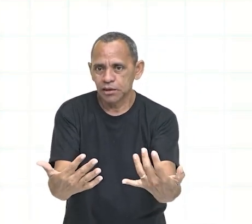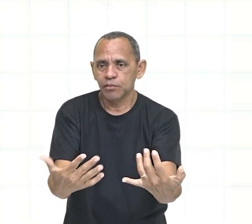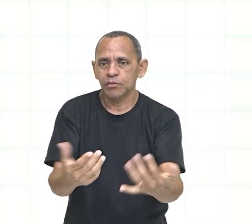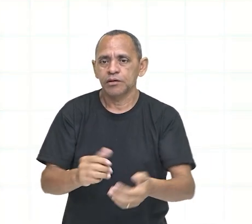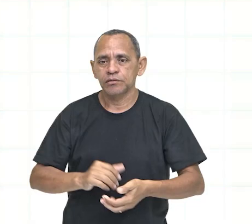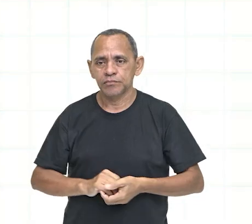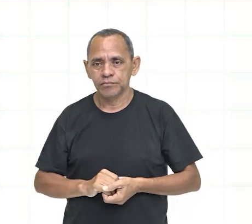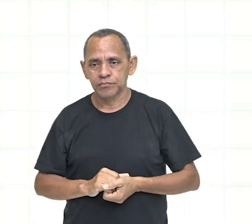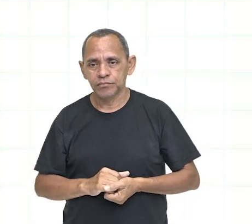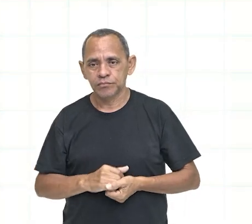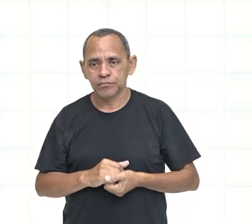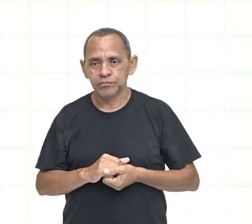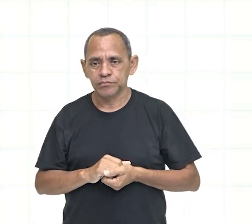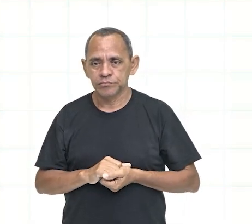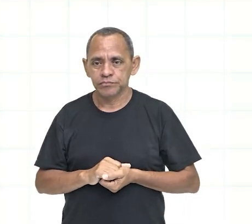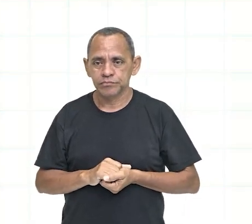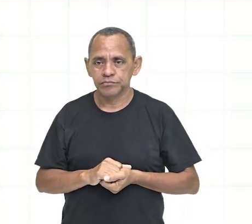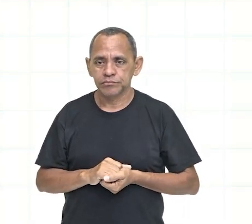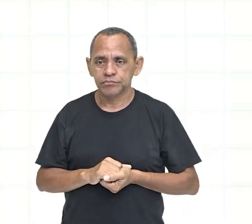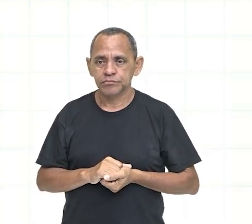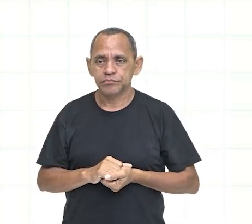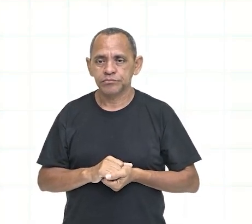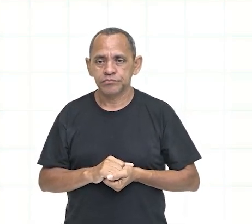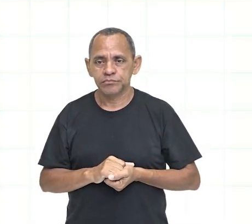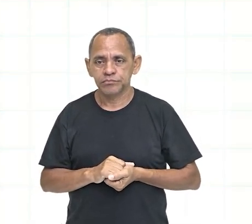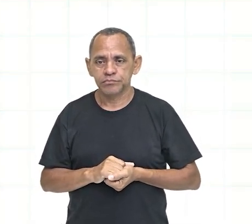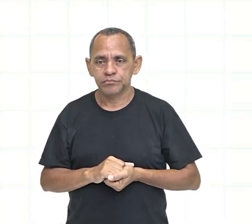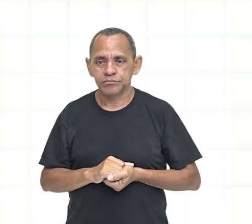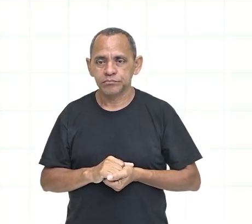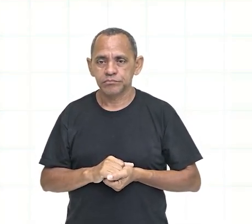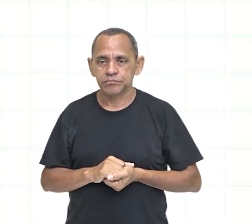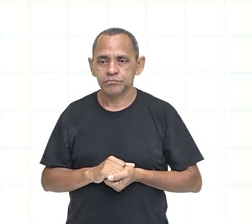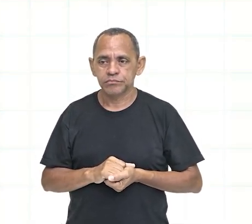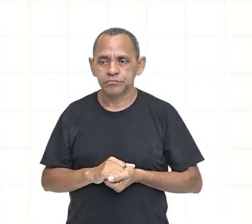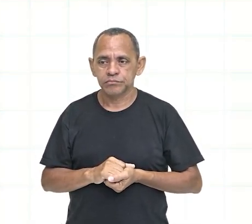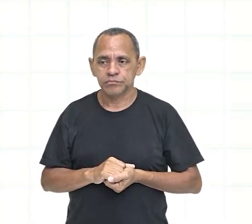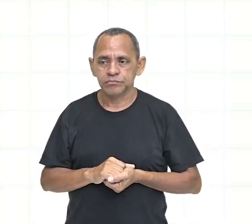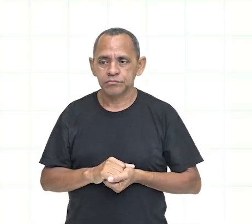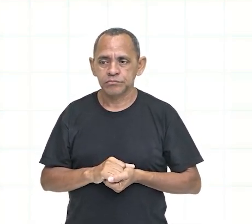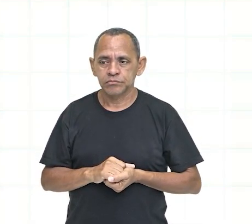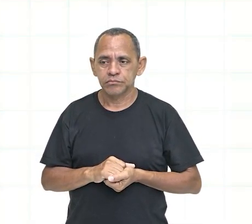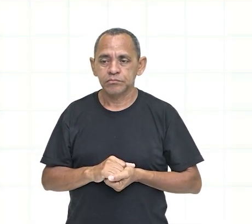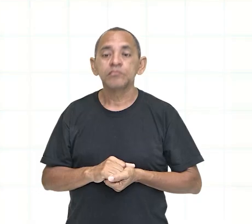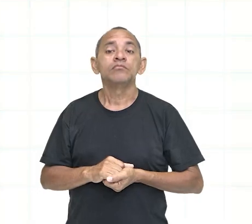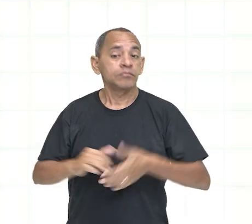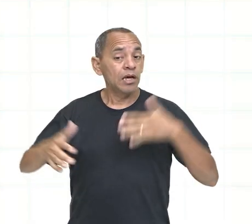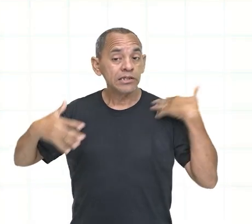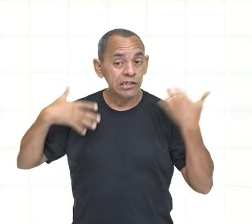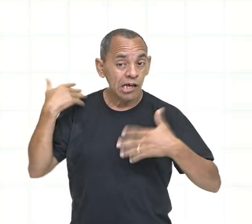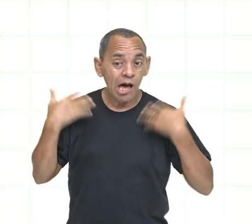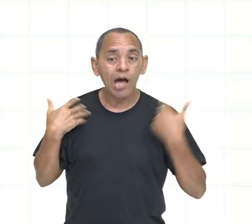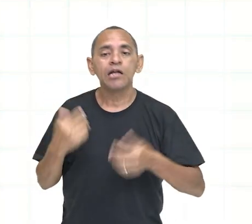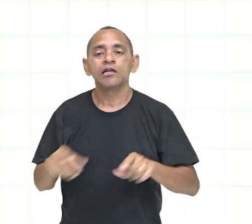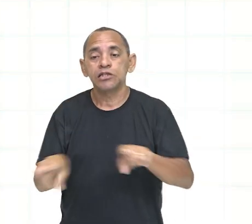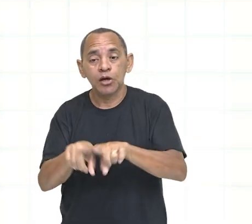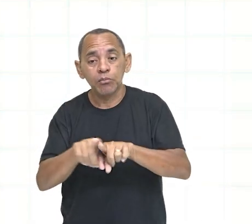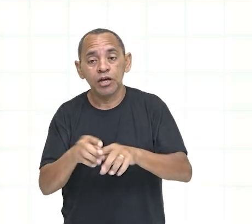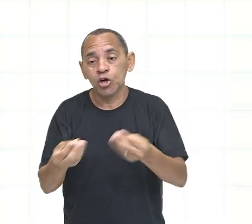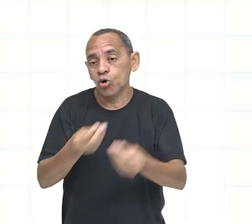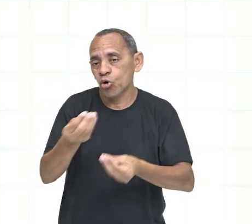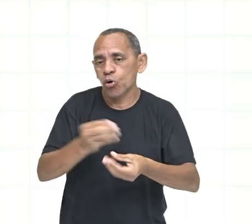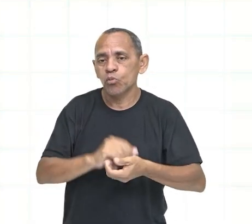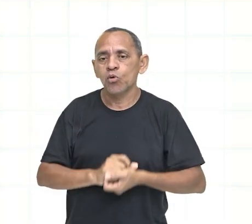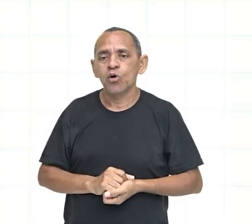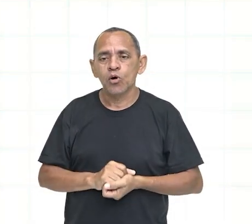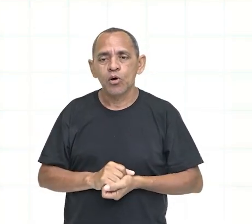nós iríamos para um piquenique, tá certo? Essa primeira ação aqui